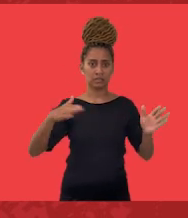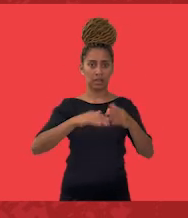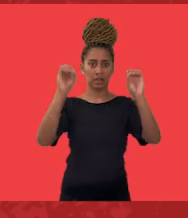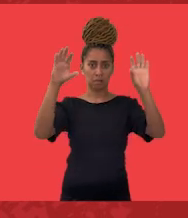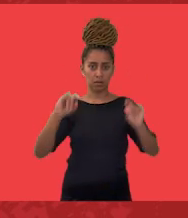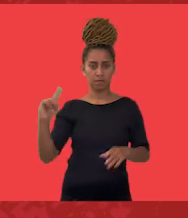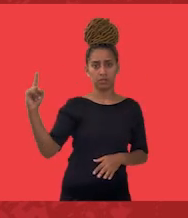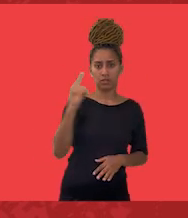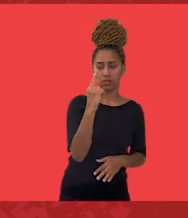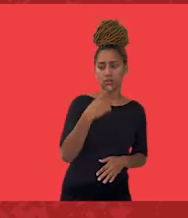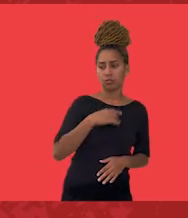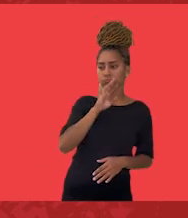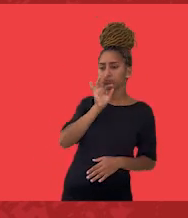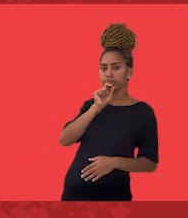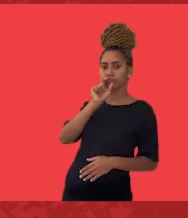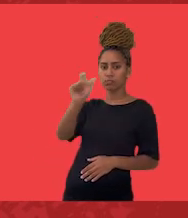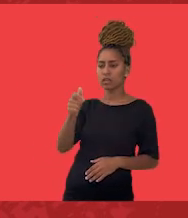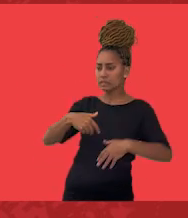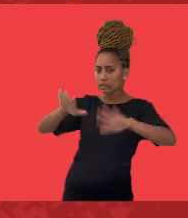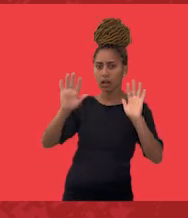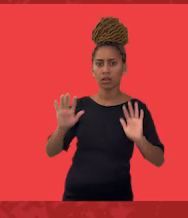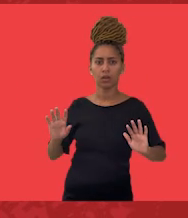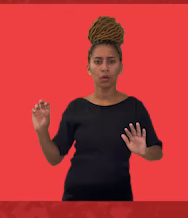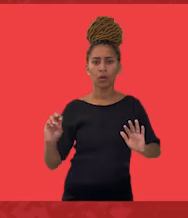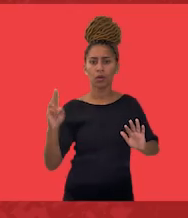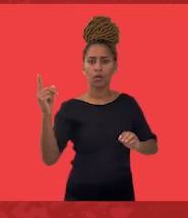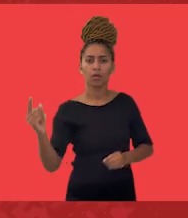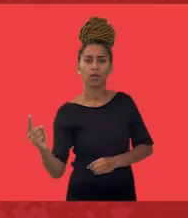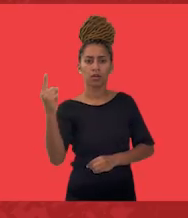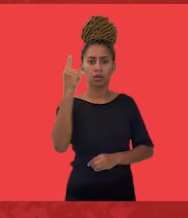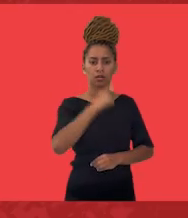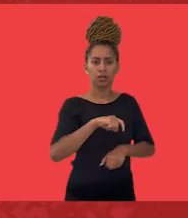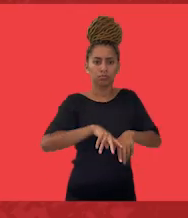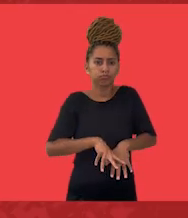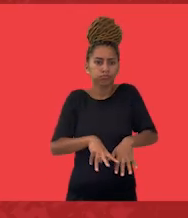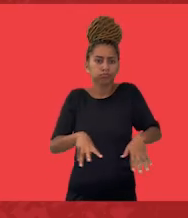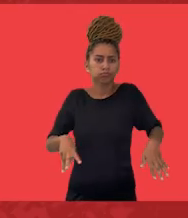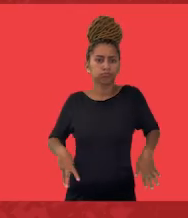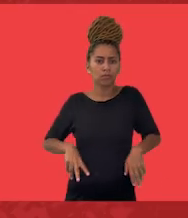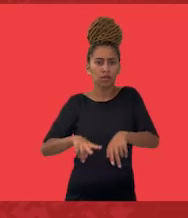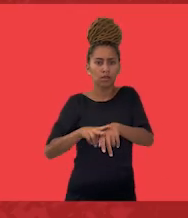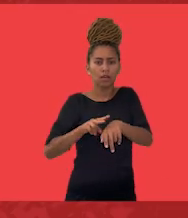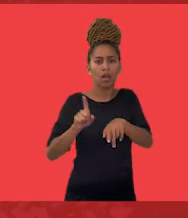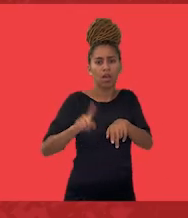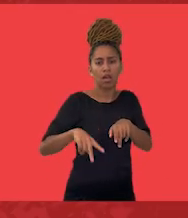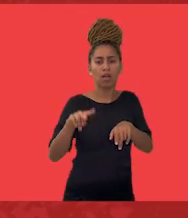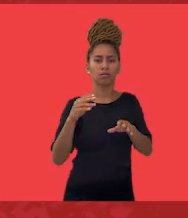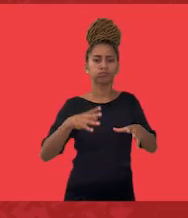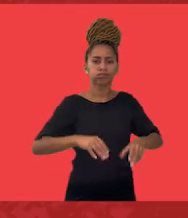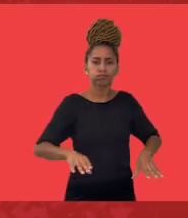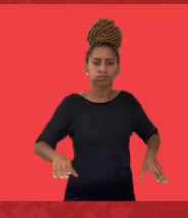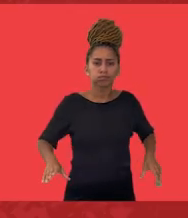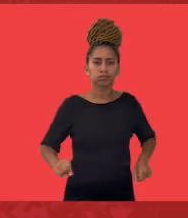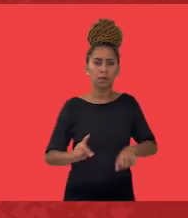acaso uma teimosa gota escapar, será tarde. Os aplausos já vieram, as cortinas